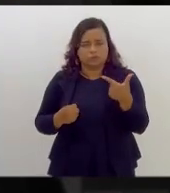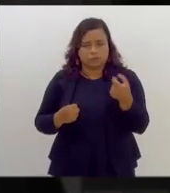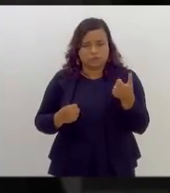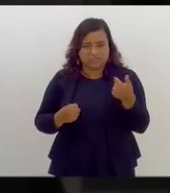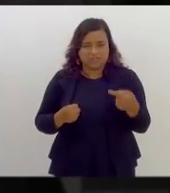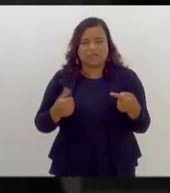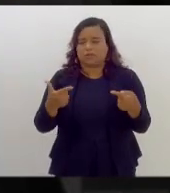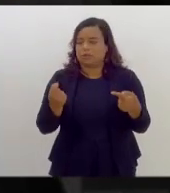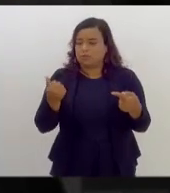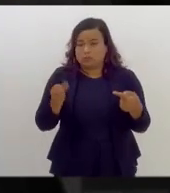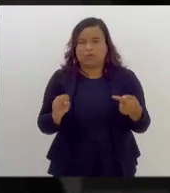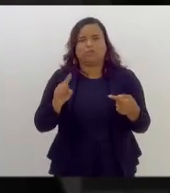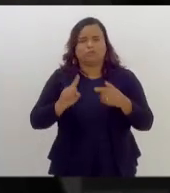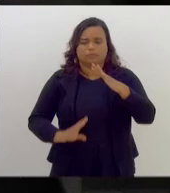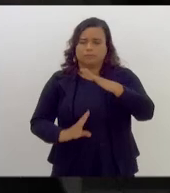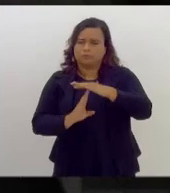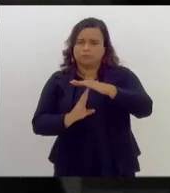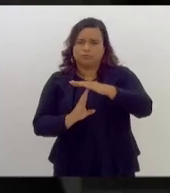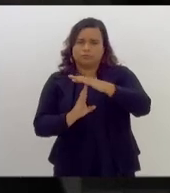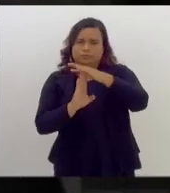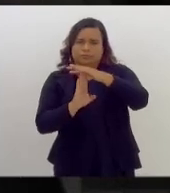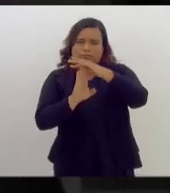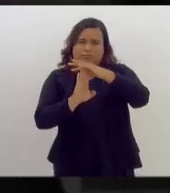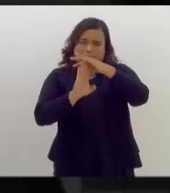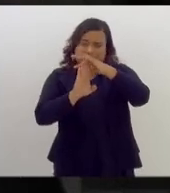foi furado,